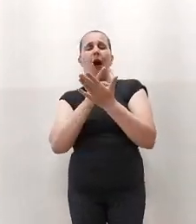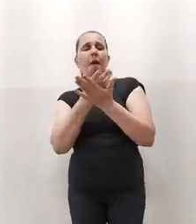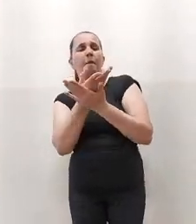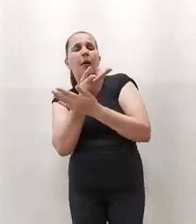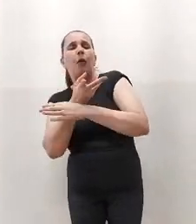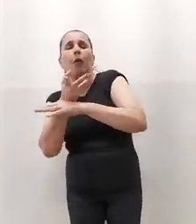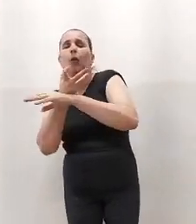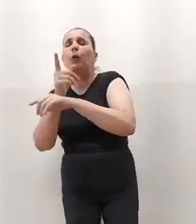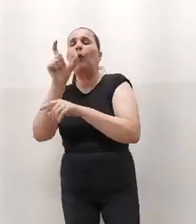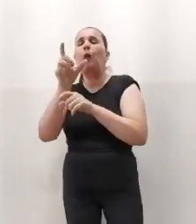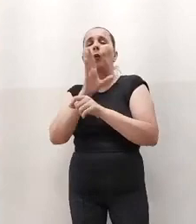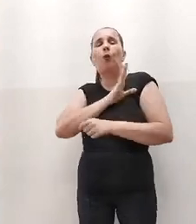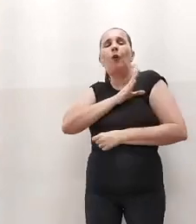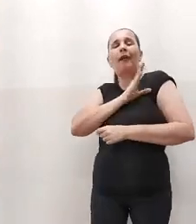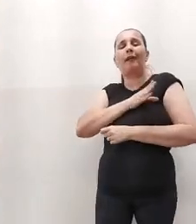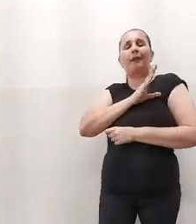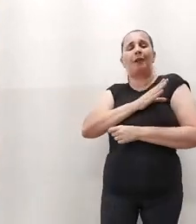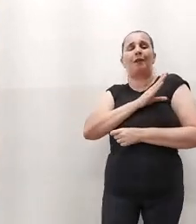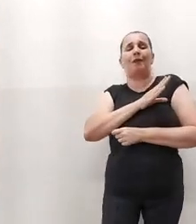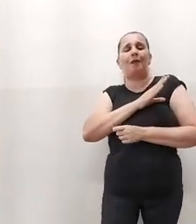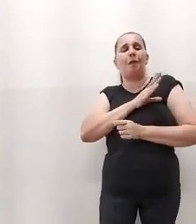esses corações.